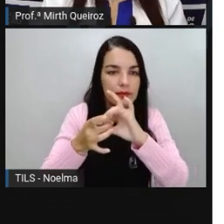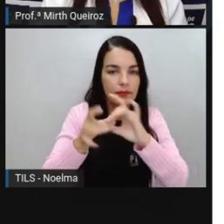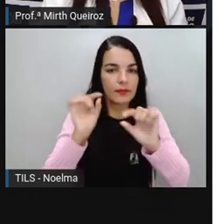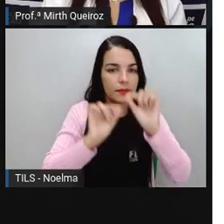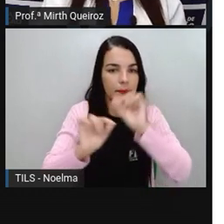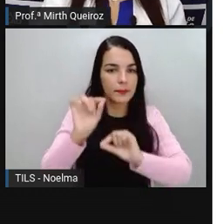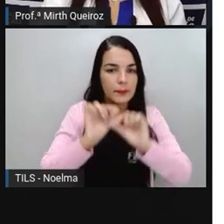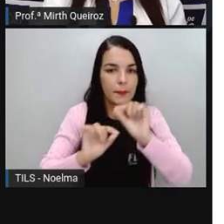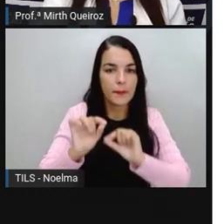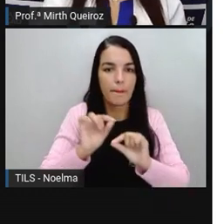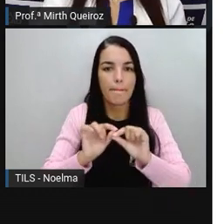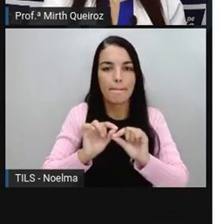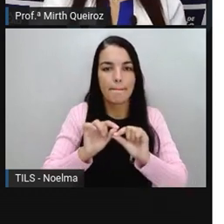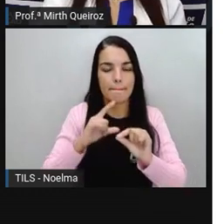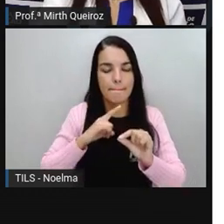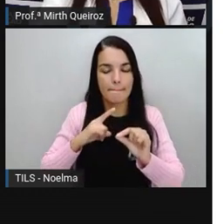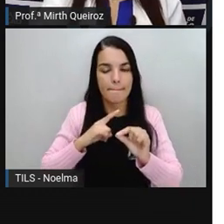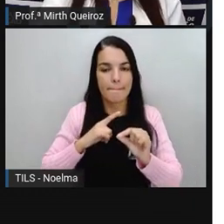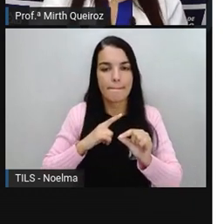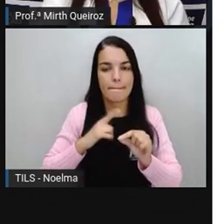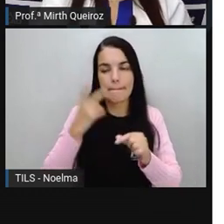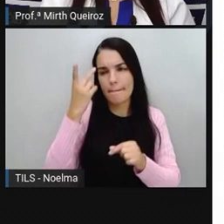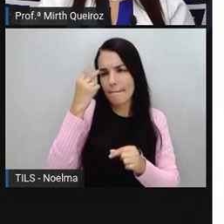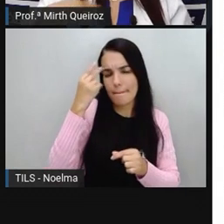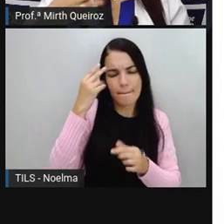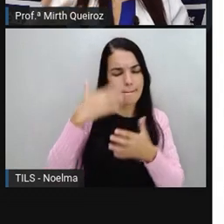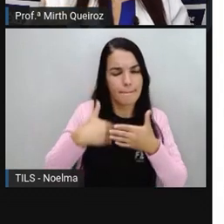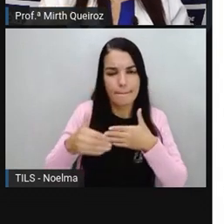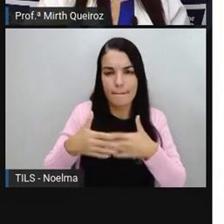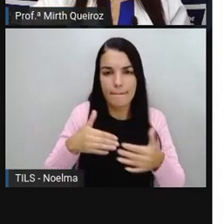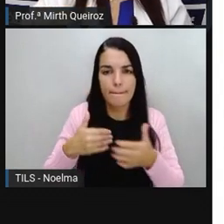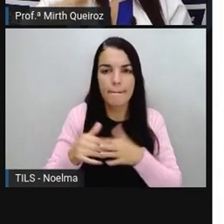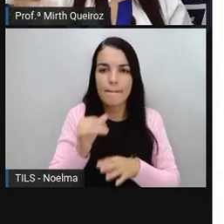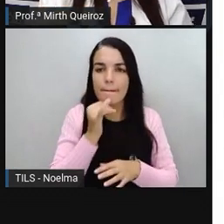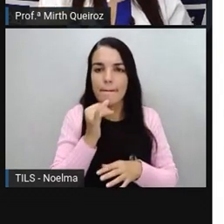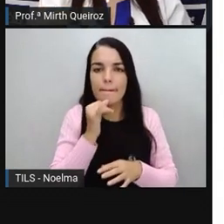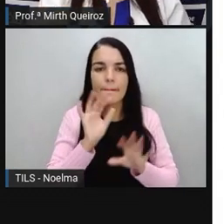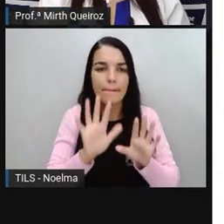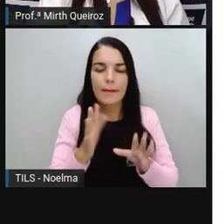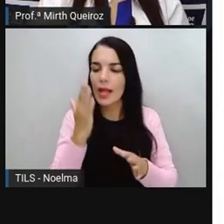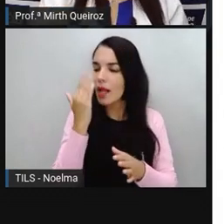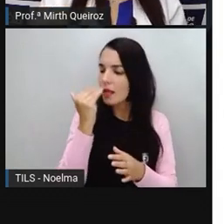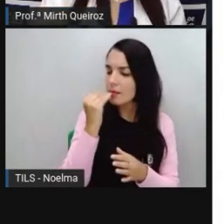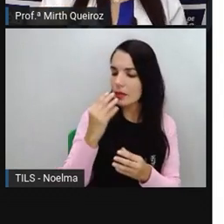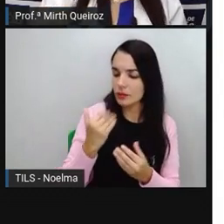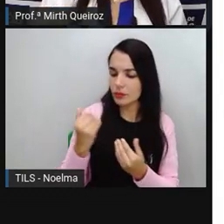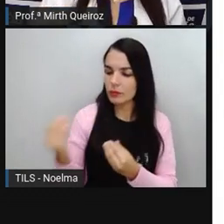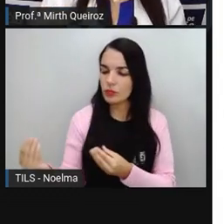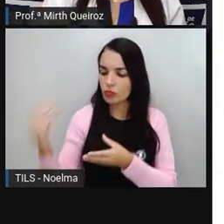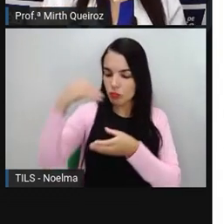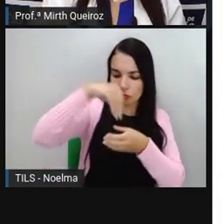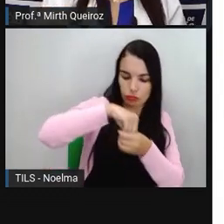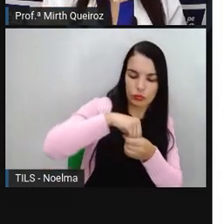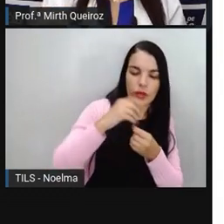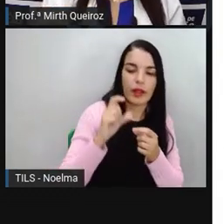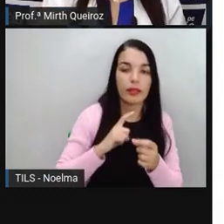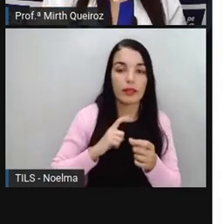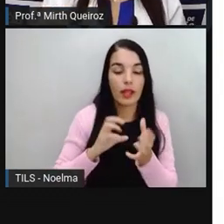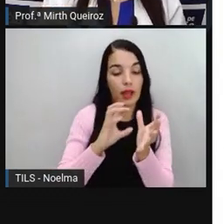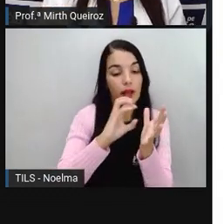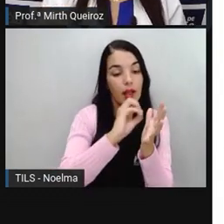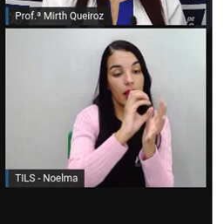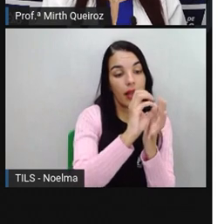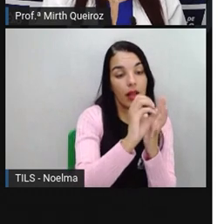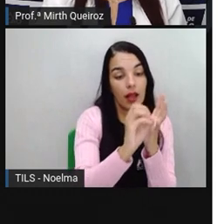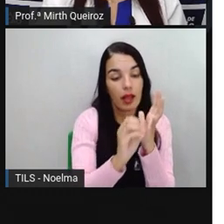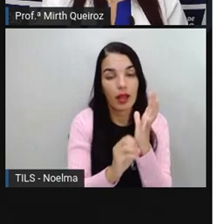relacionamento ocorre de forma natural. Por exemplo, um serve de alimento para o outro, né? Que vai formar aí a cadeia alimentar, que a